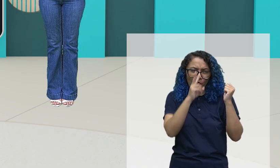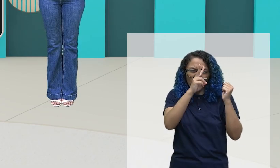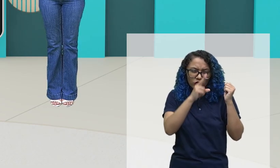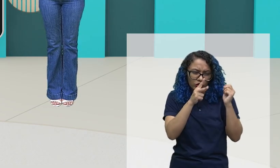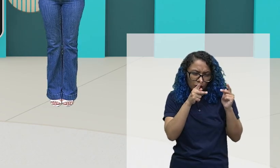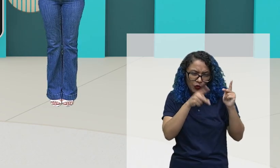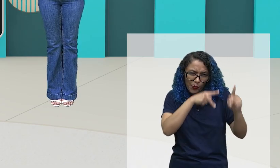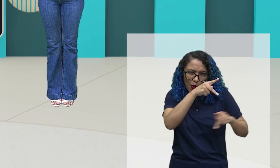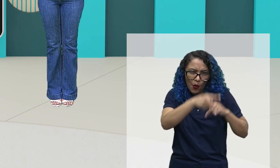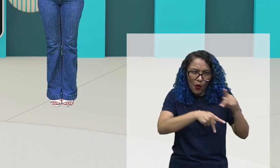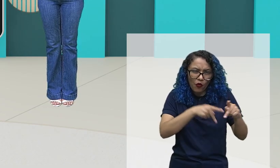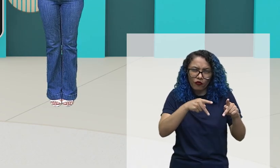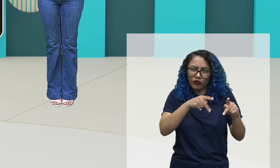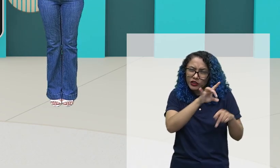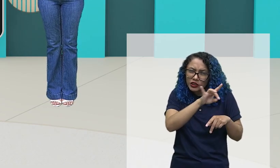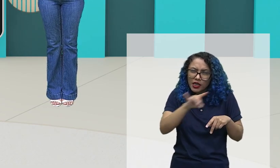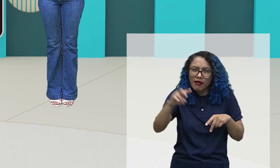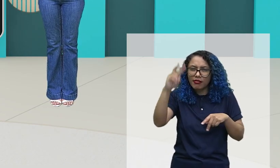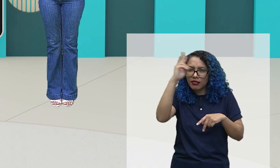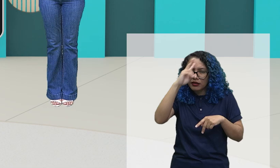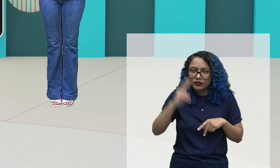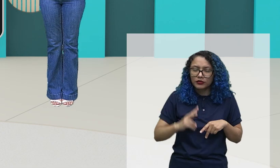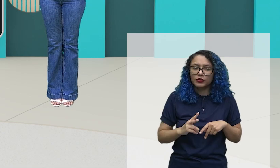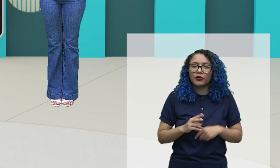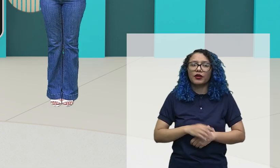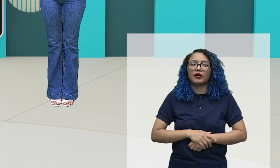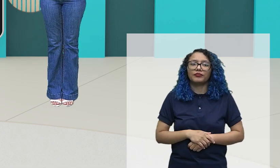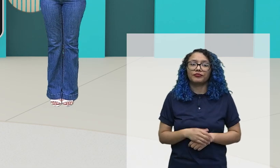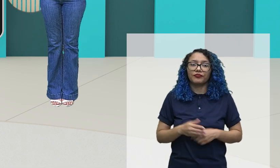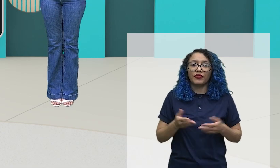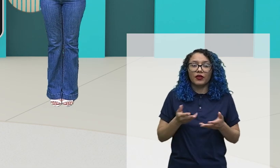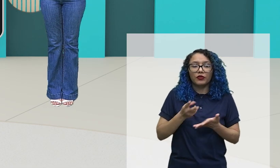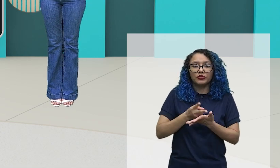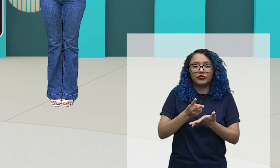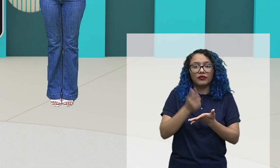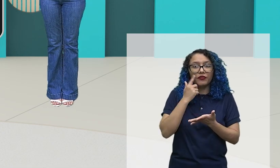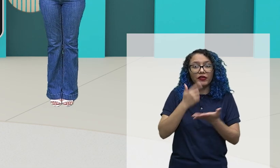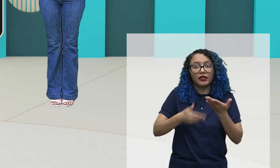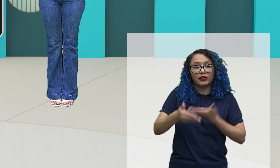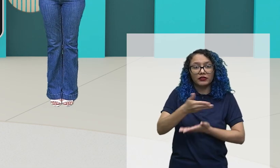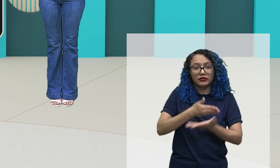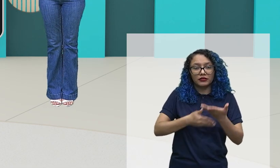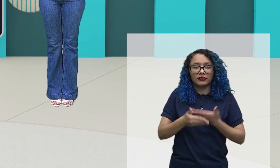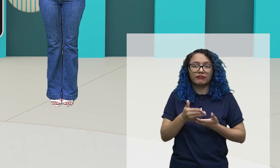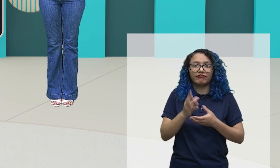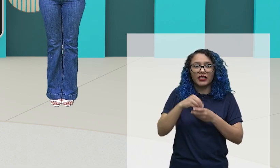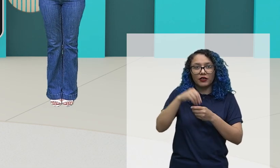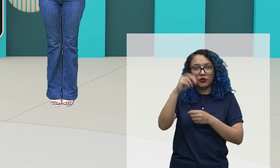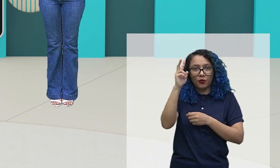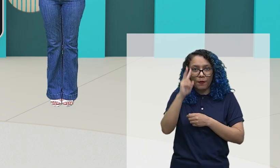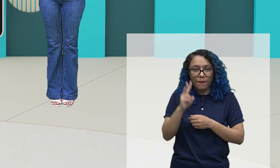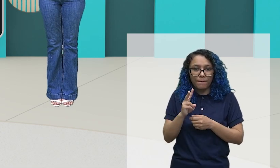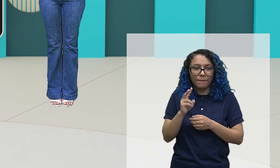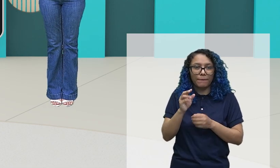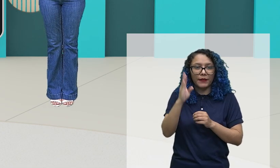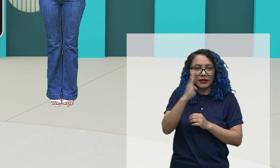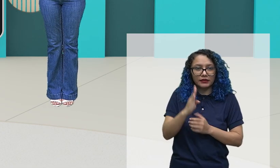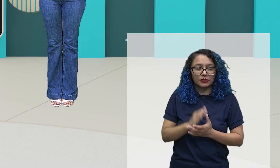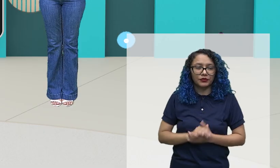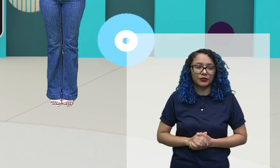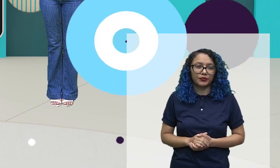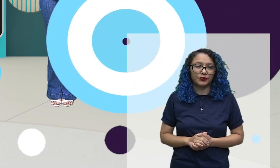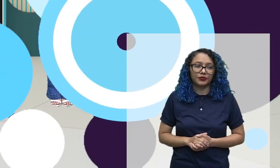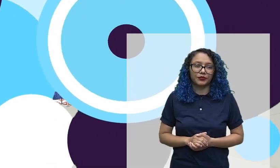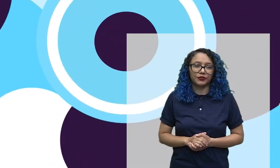povo, de cada história. Então, vamos avançando e vendo a interação entre essas artes no